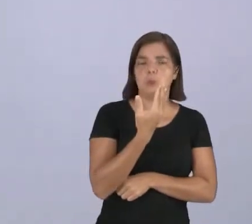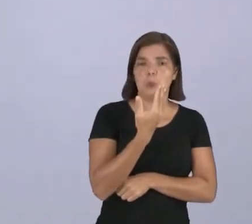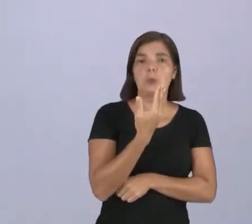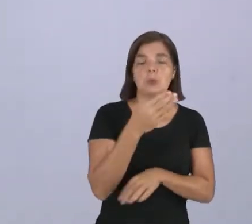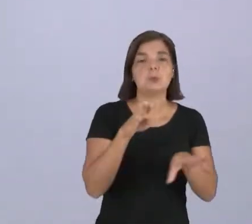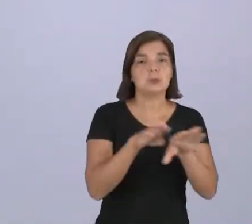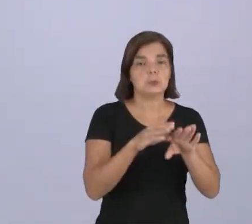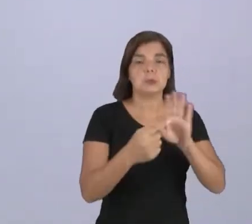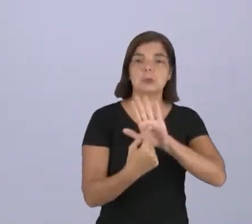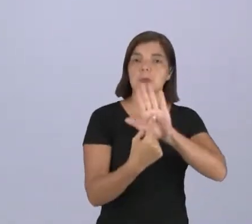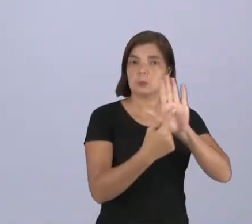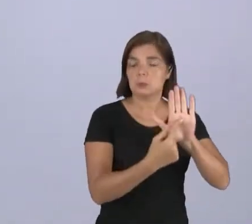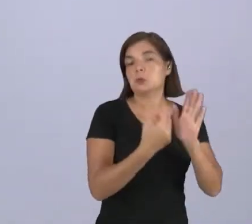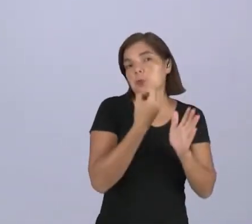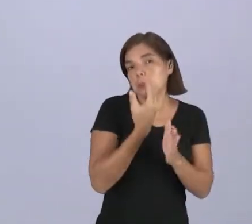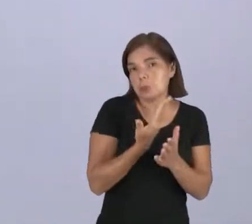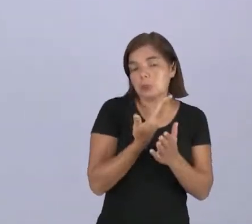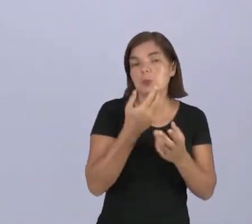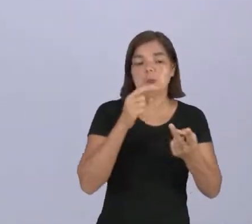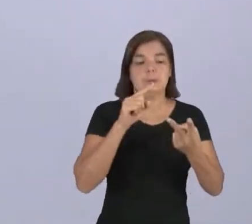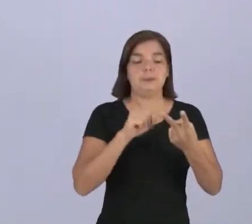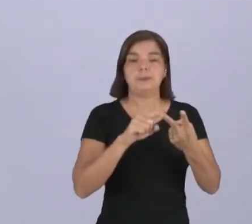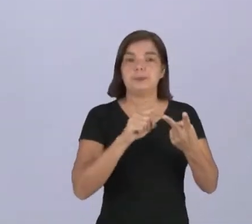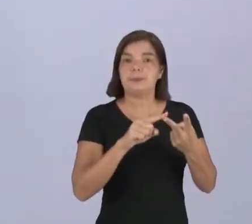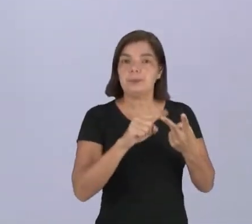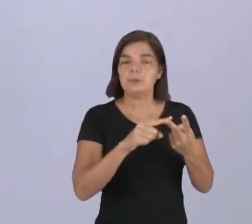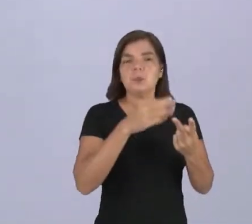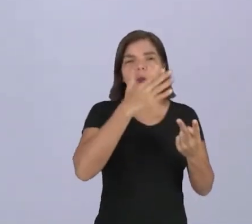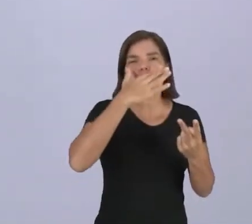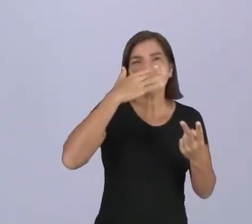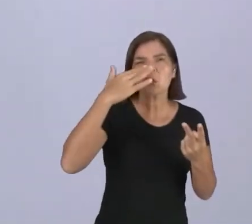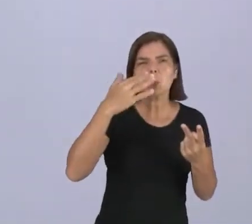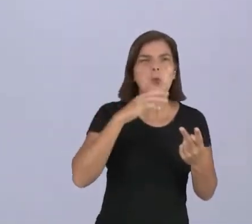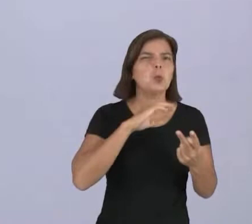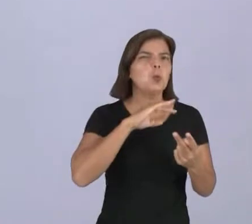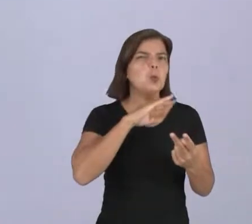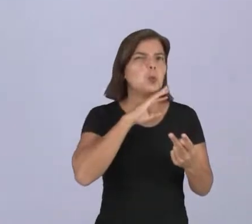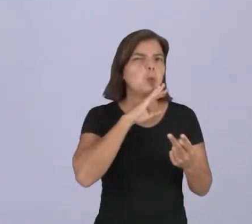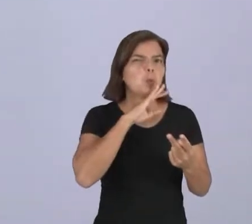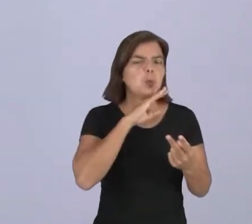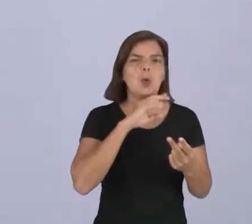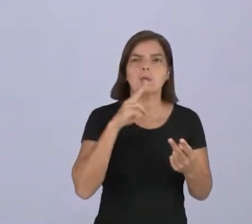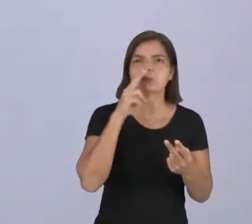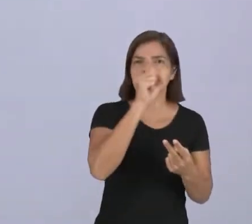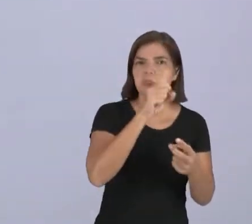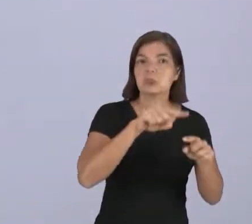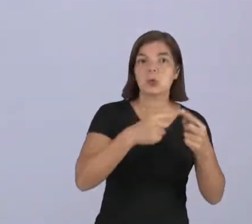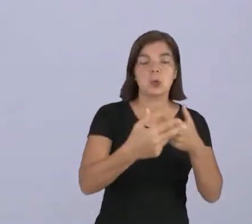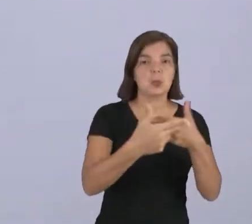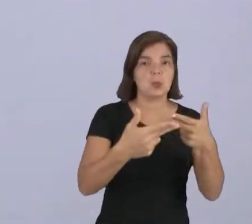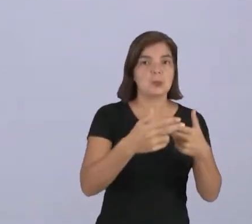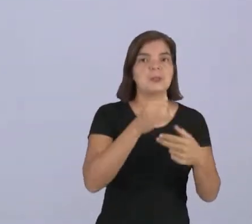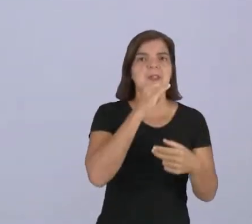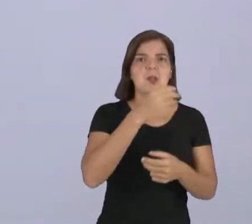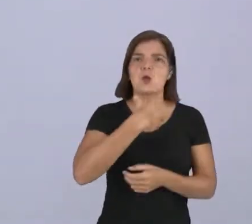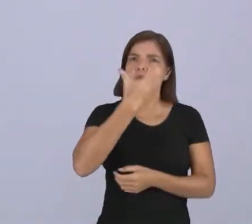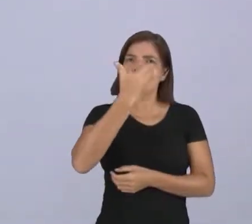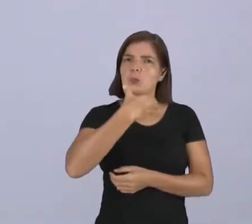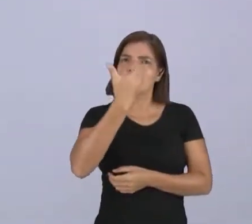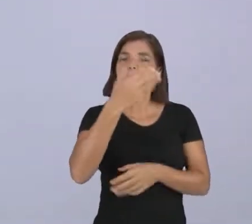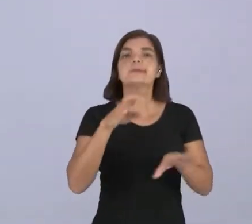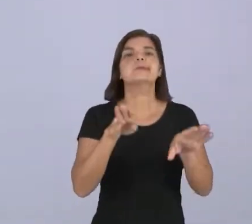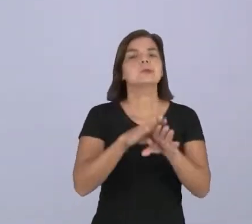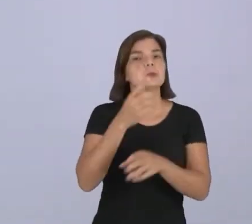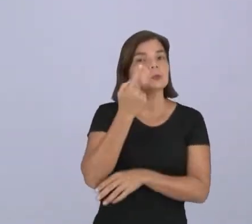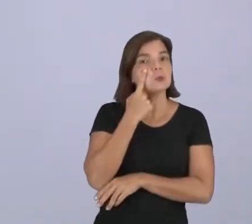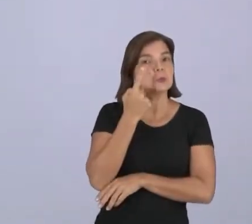ali, sendo expostos em boas condições, se estão com um cheiro desagradável, um cheiro muito forte. Quando a gente fala de frutas e hortaliças